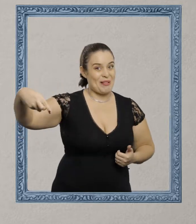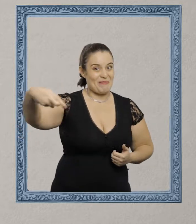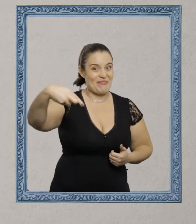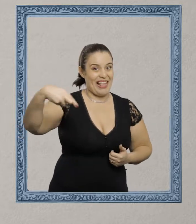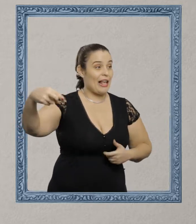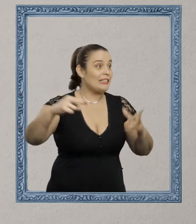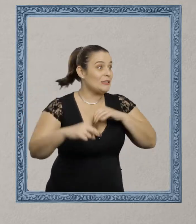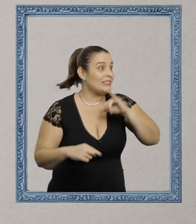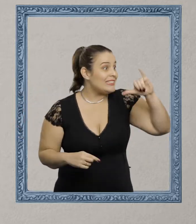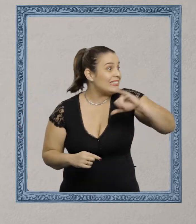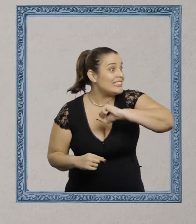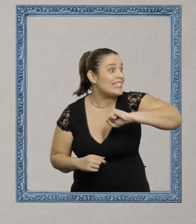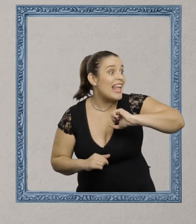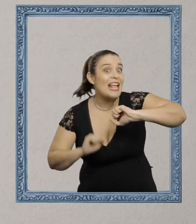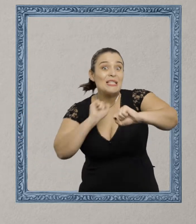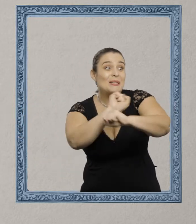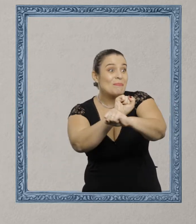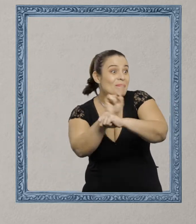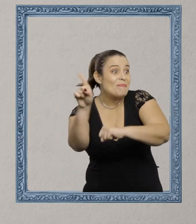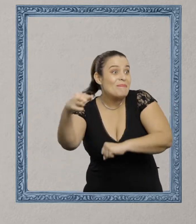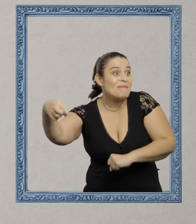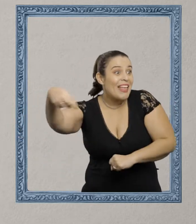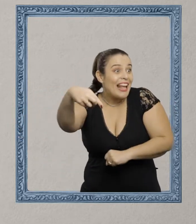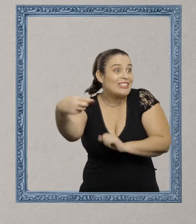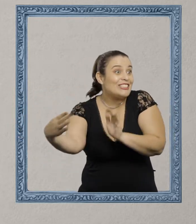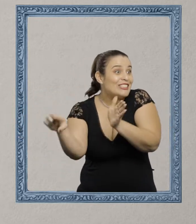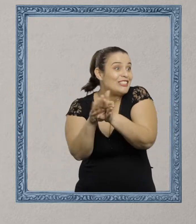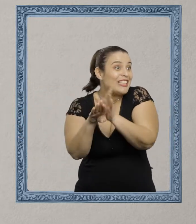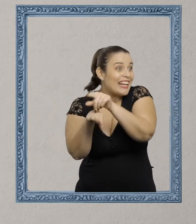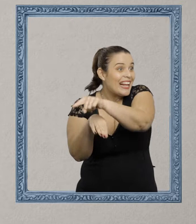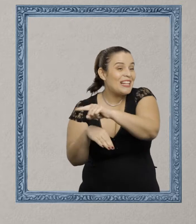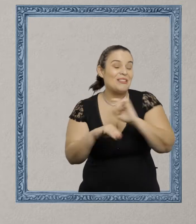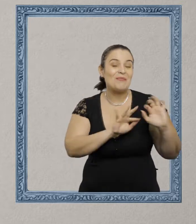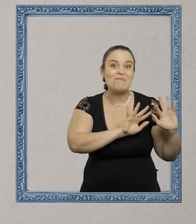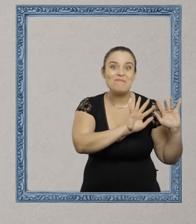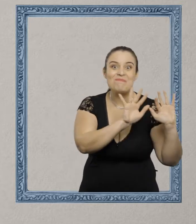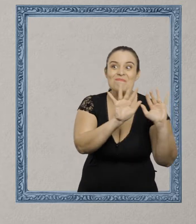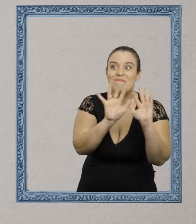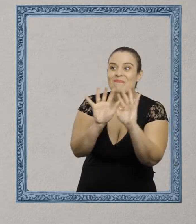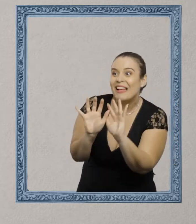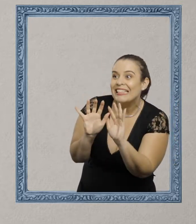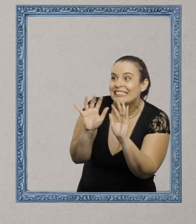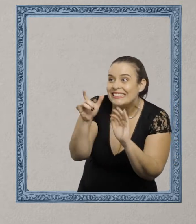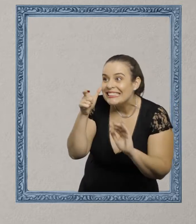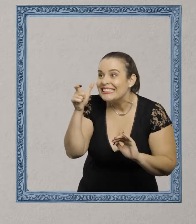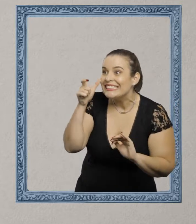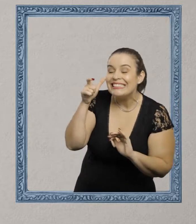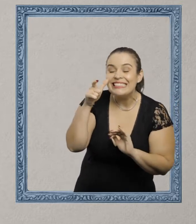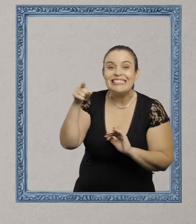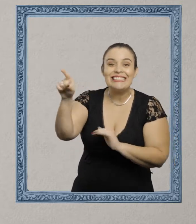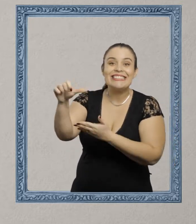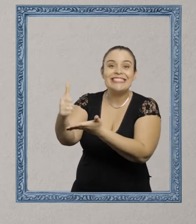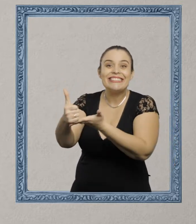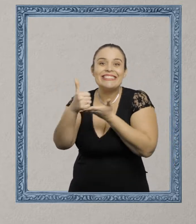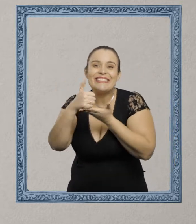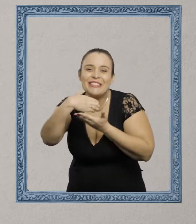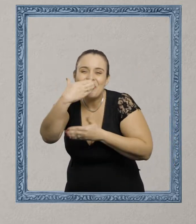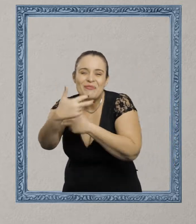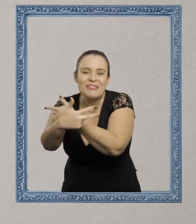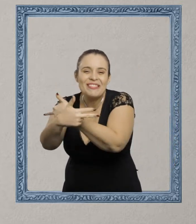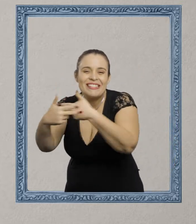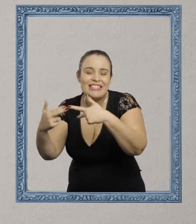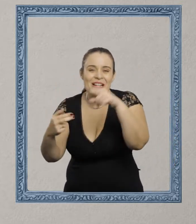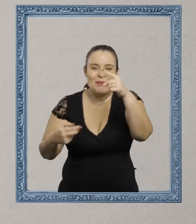crianças esperarem Peter na porta. As crianças foram para a porta receber Peter. Peter tinha trazido nozes para os